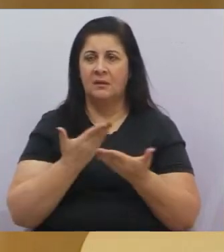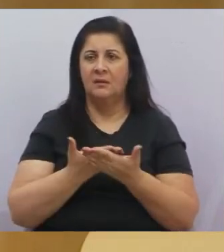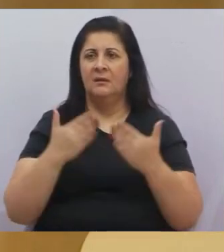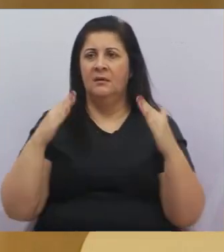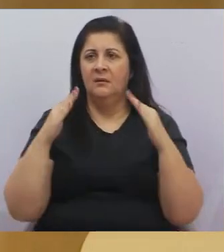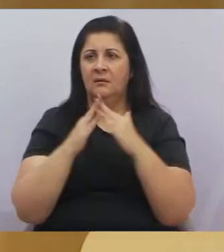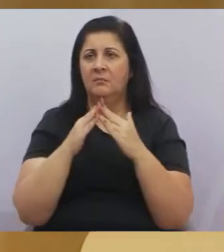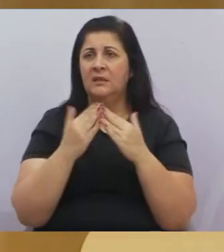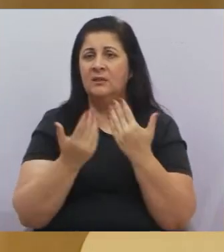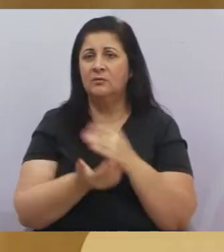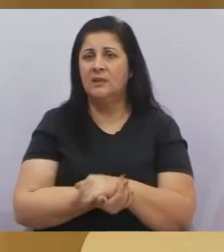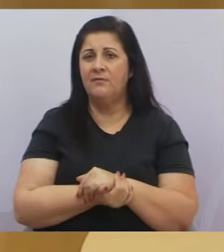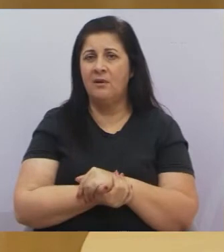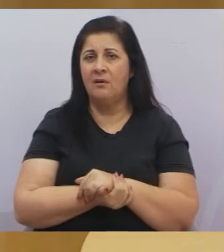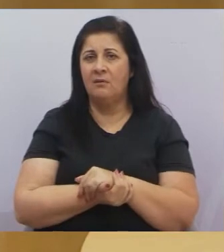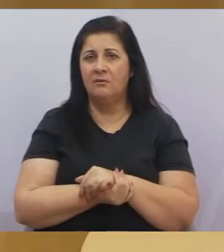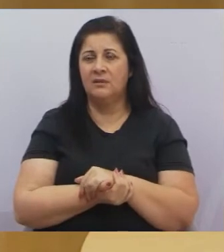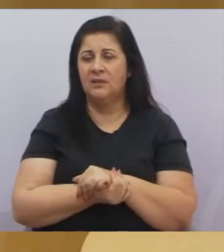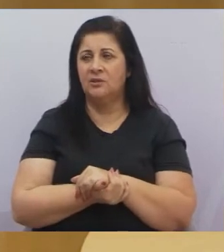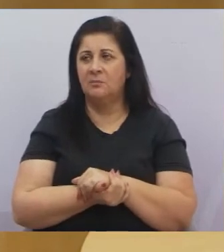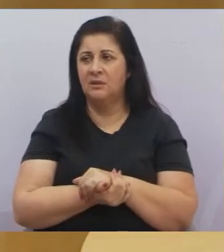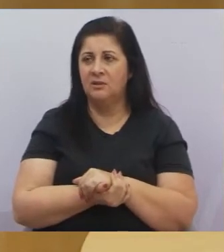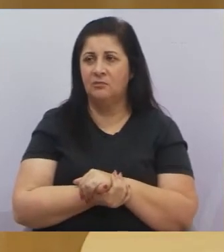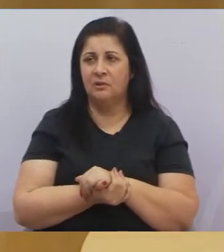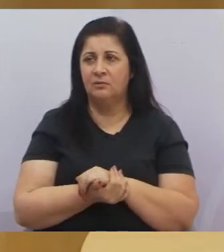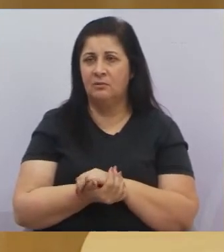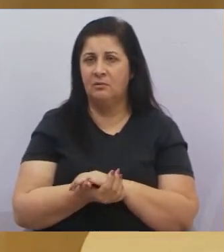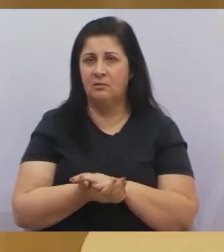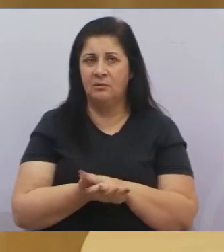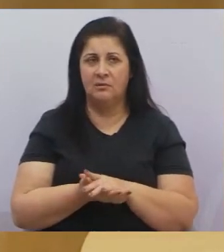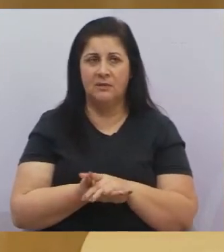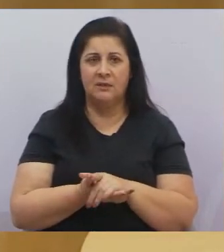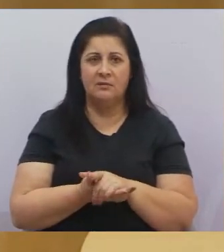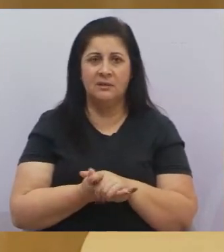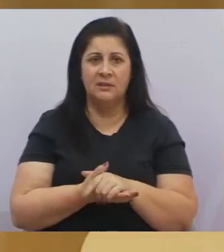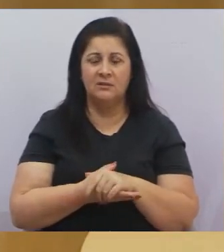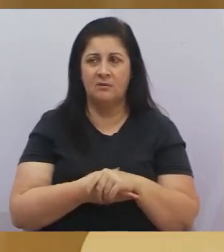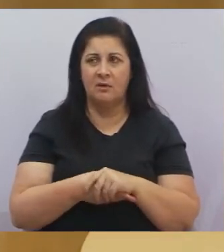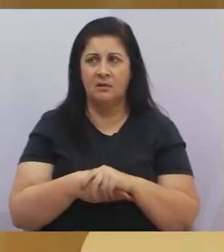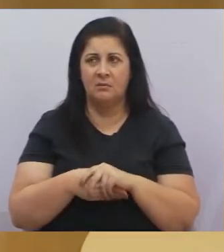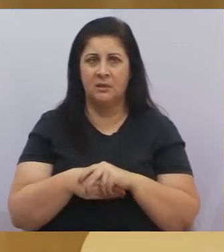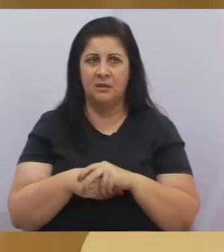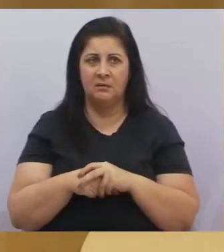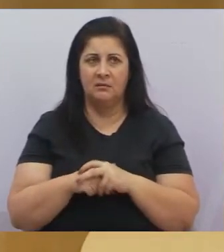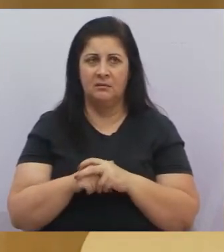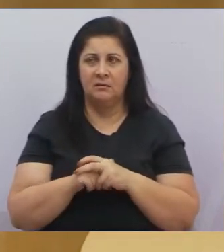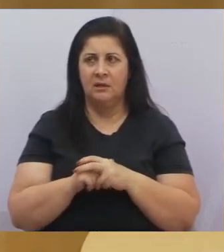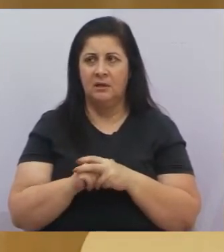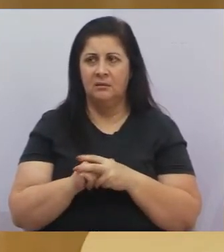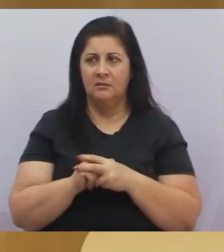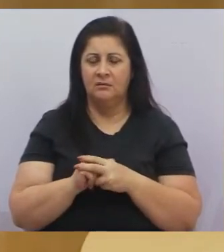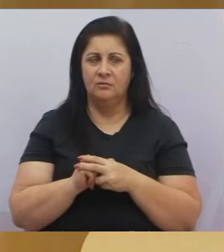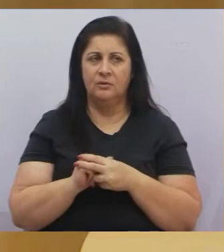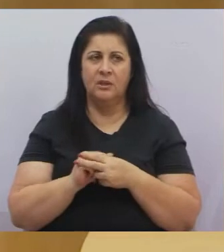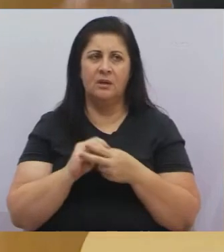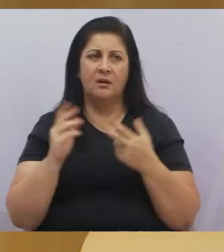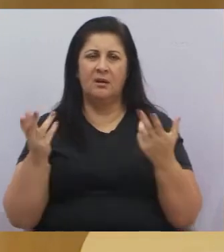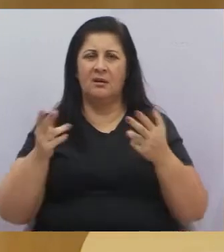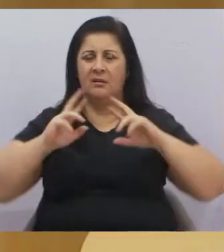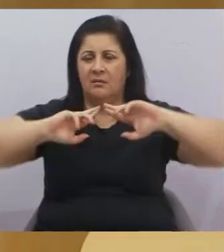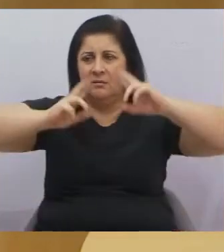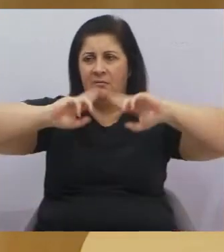de vários nomes, nunca liguei. Hoje em dia existe o grupo do mimimi. Sabe aquele grupinho do mimimi que reclama